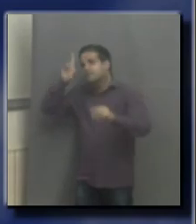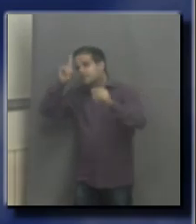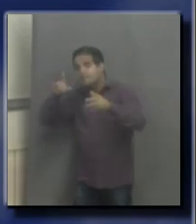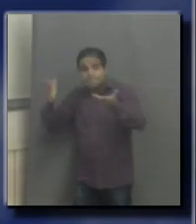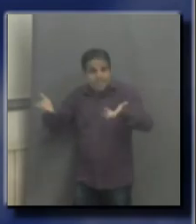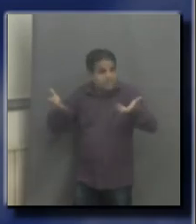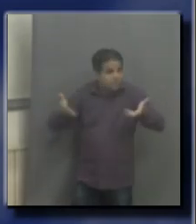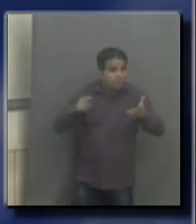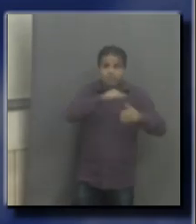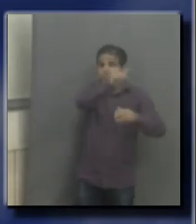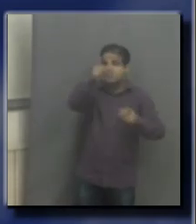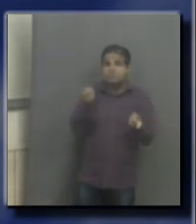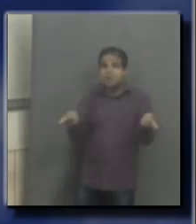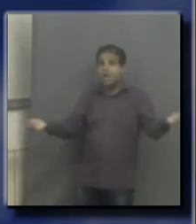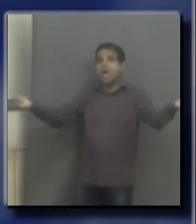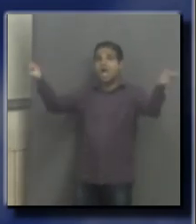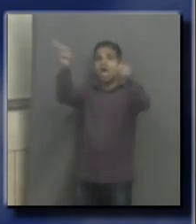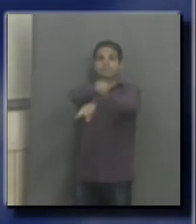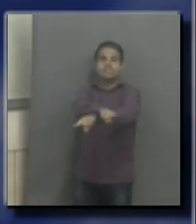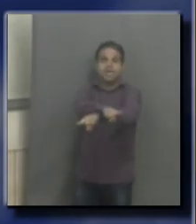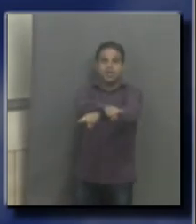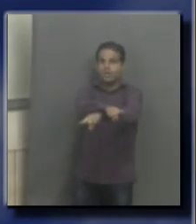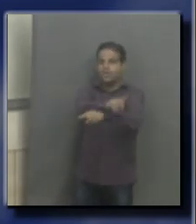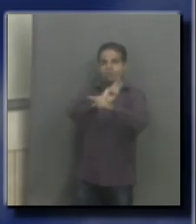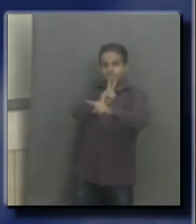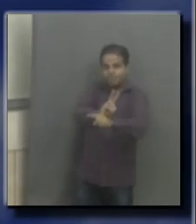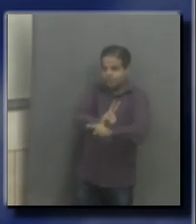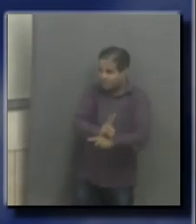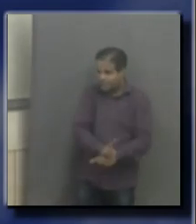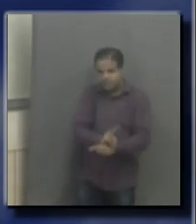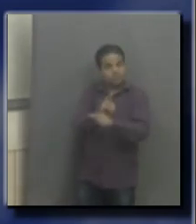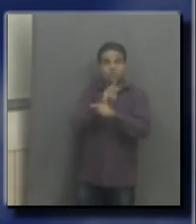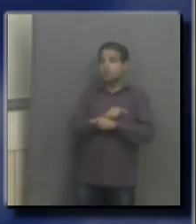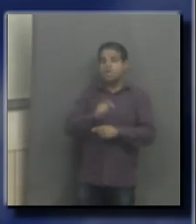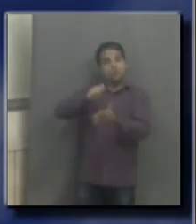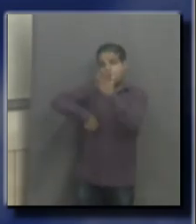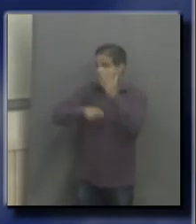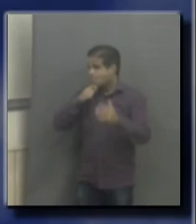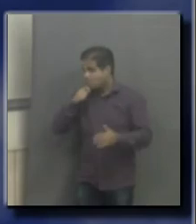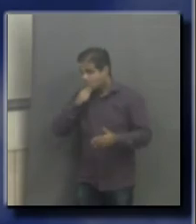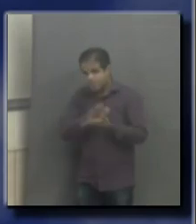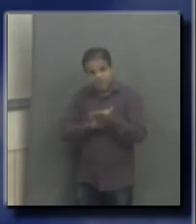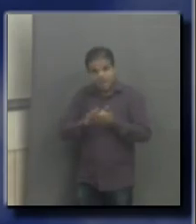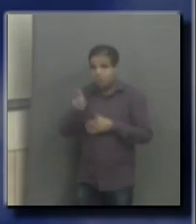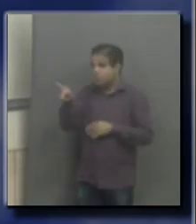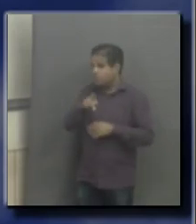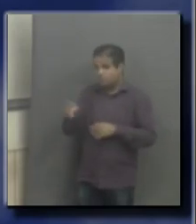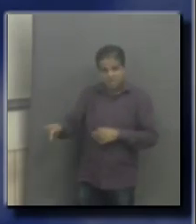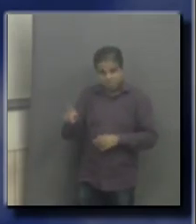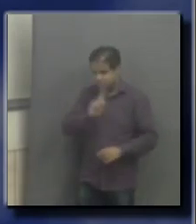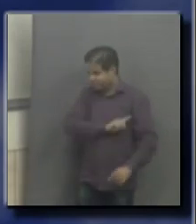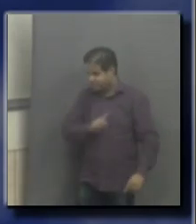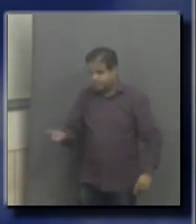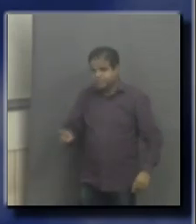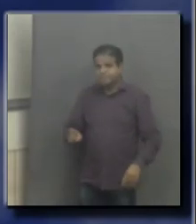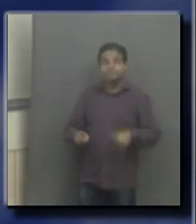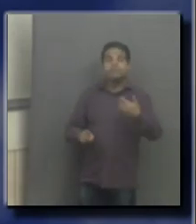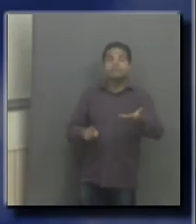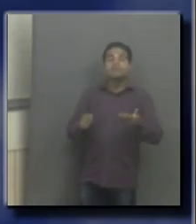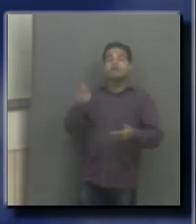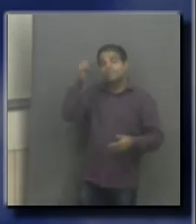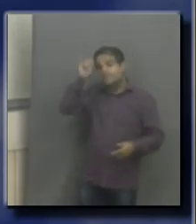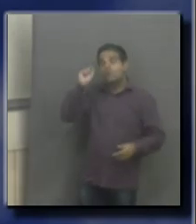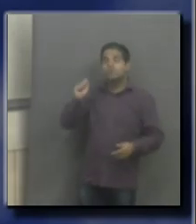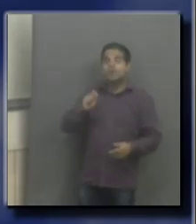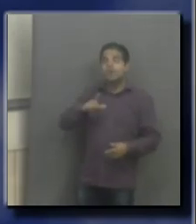gente está tendo uma inversão. O supervisor, muitas vezes, não é contratado como docente, para não ter